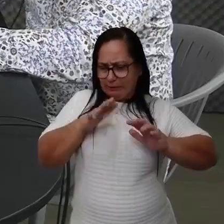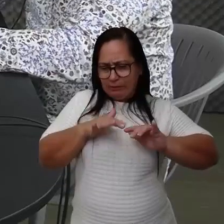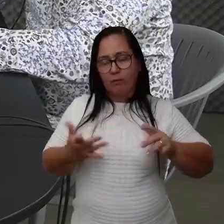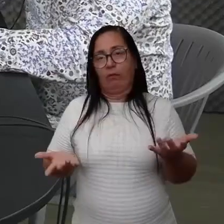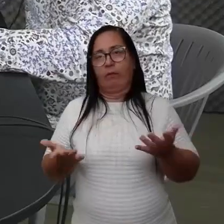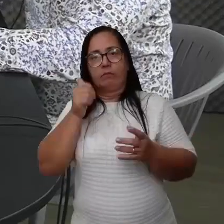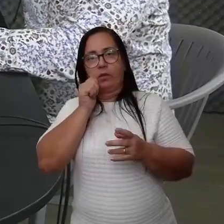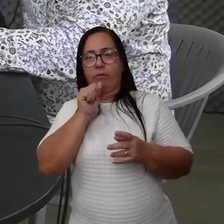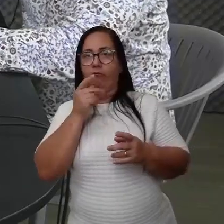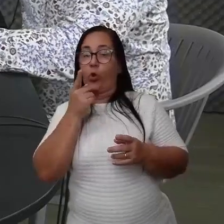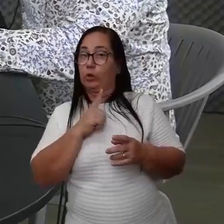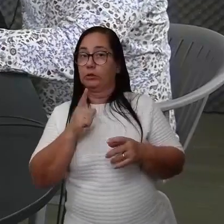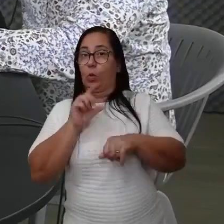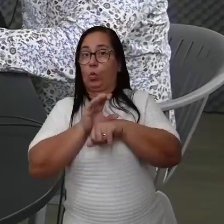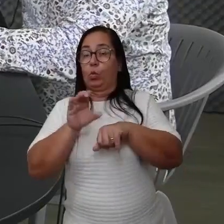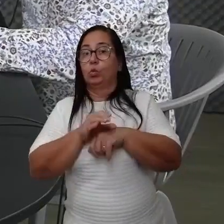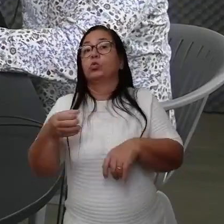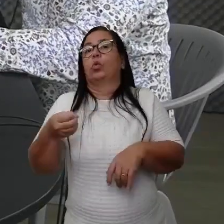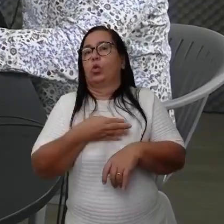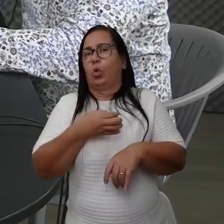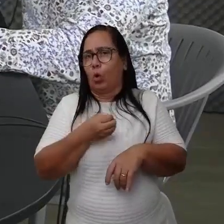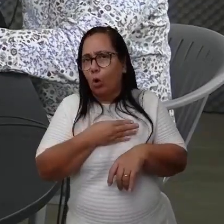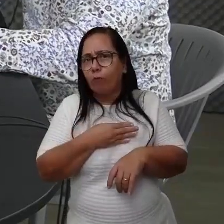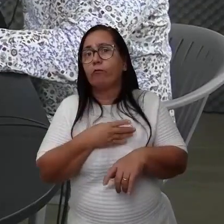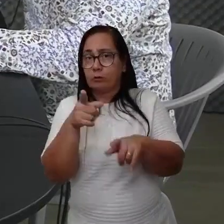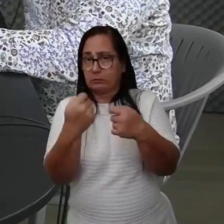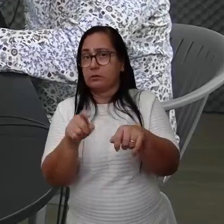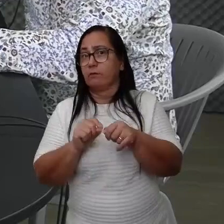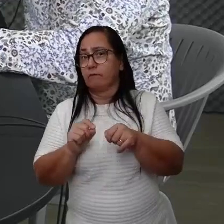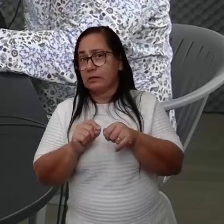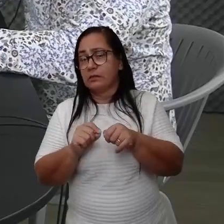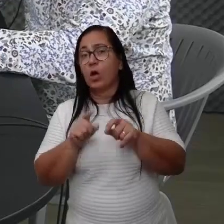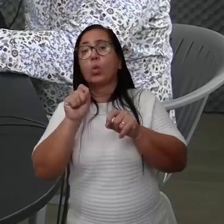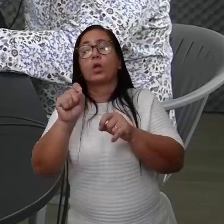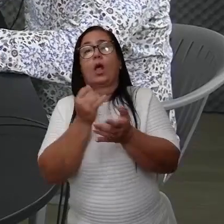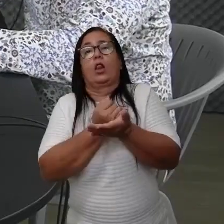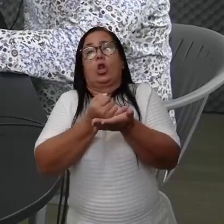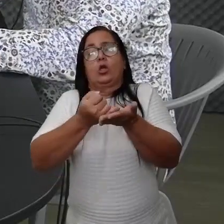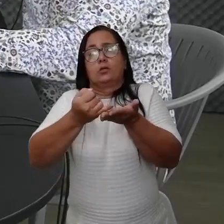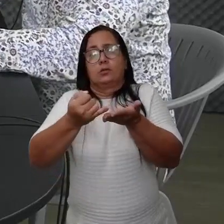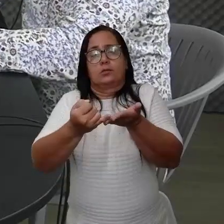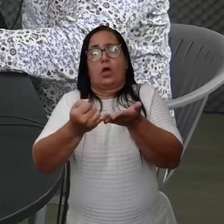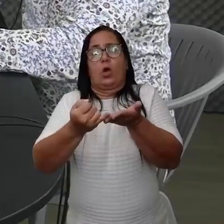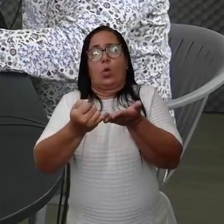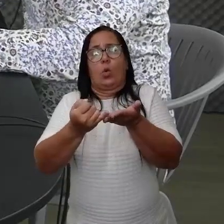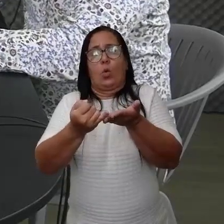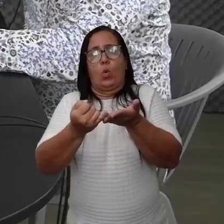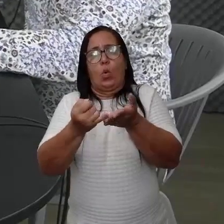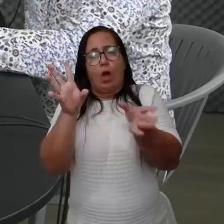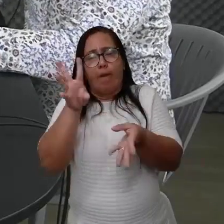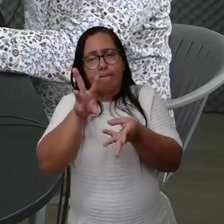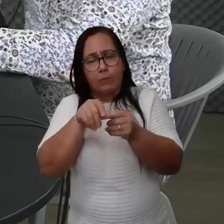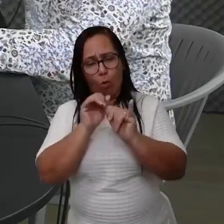falou assim, não, tem um curso novo que está muito famoso no Senac que você tem que fazer, que é Introdução à Microinformática.